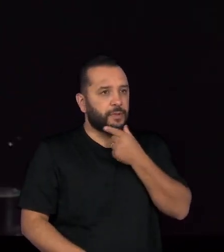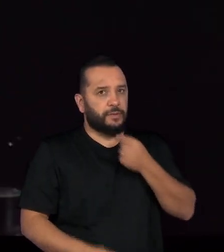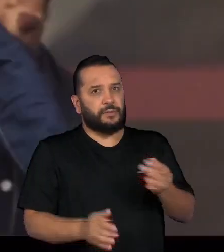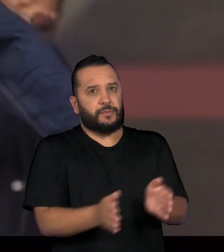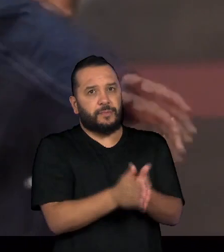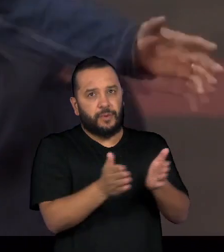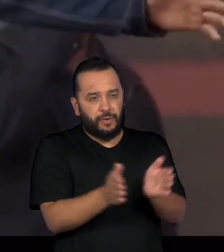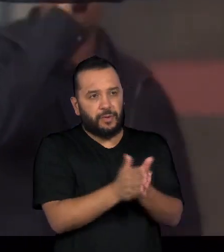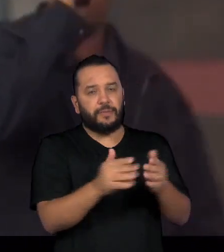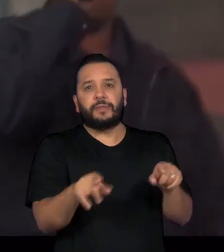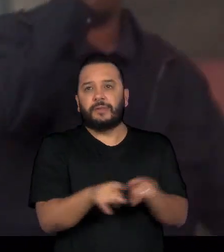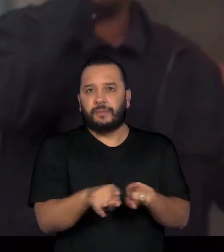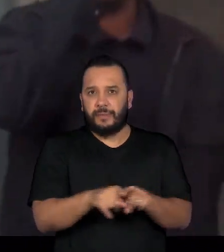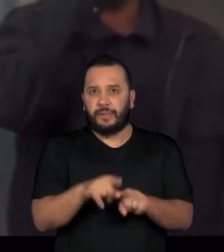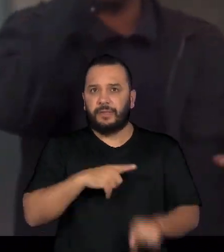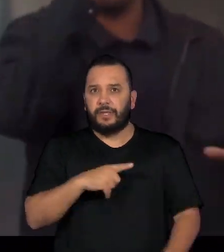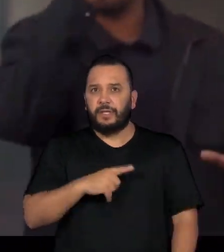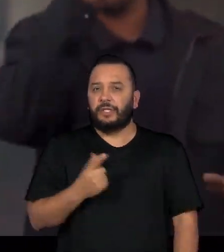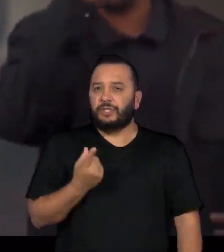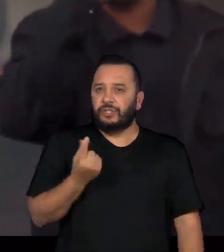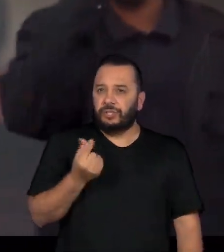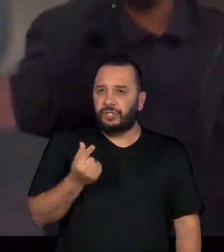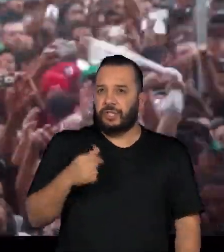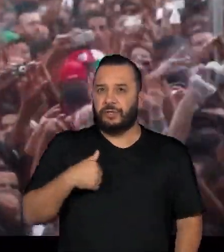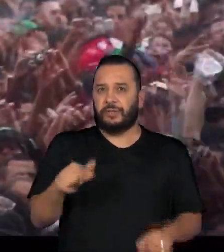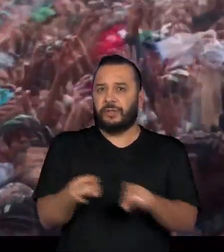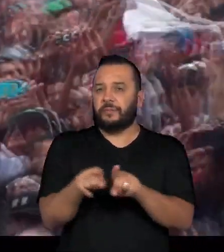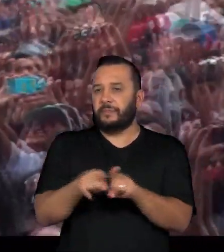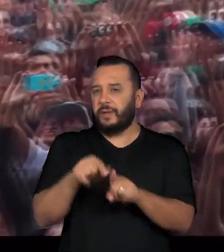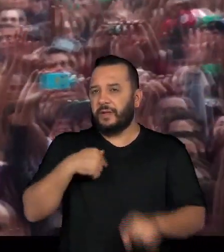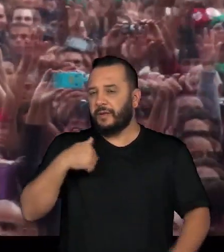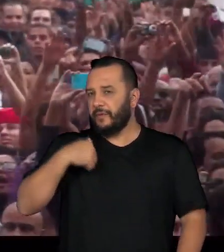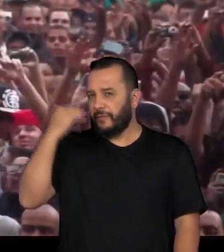ganhar dinheiro e ficar famoso.